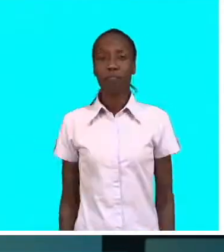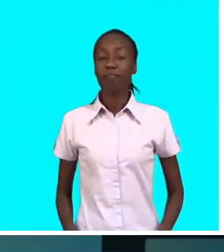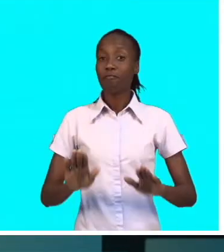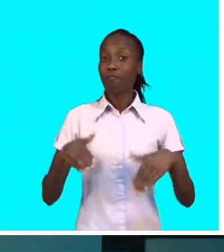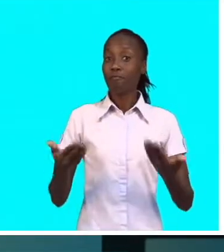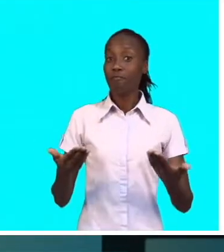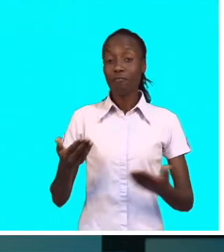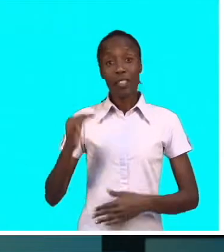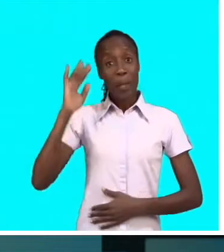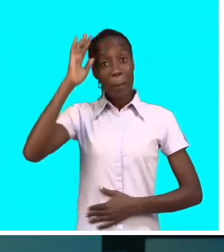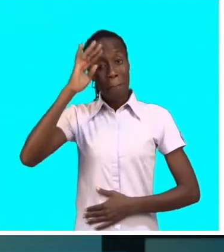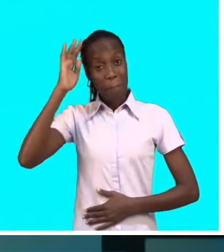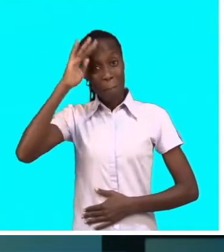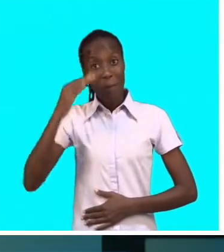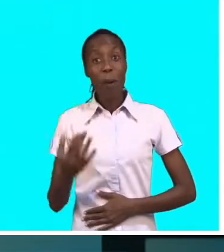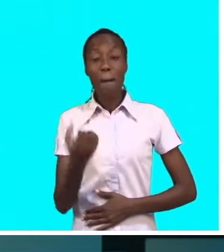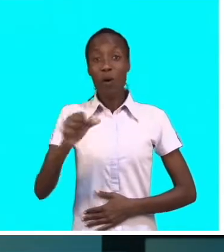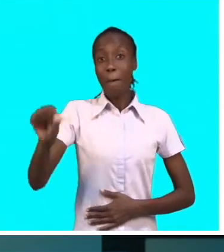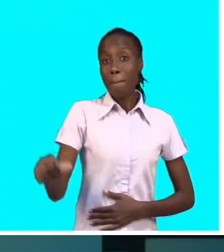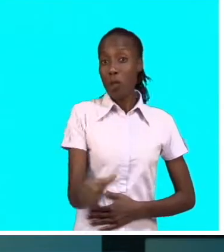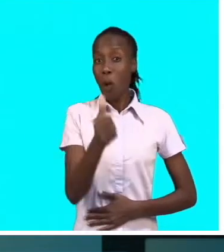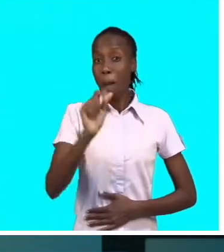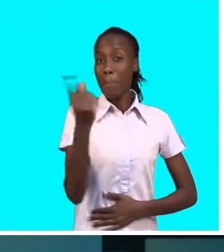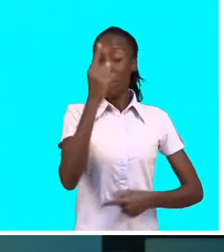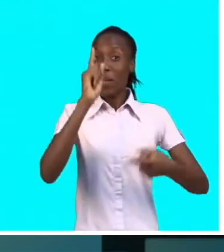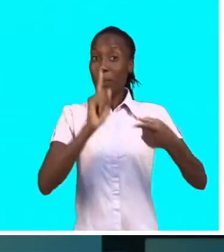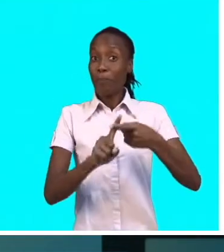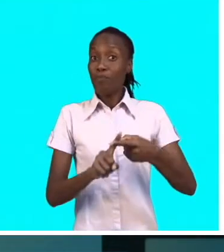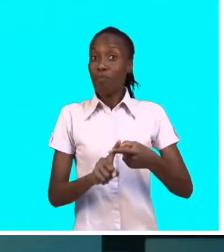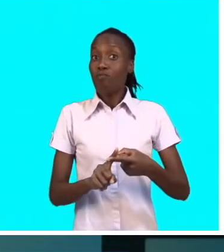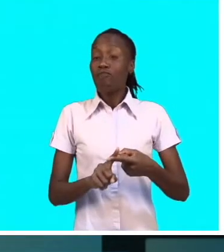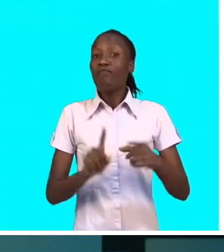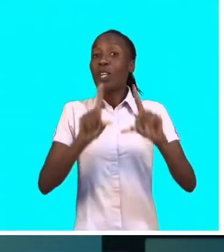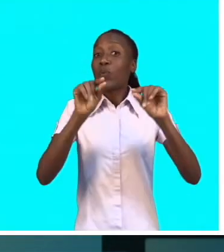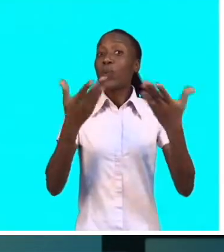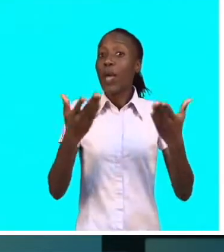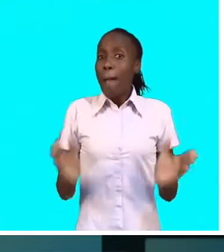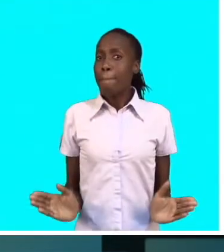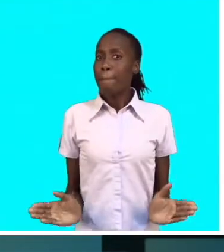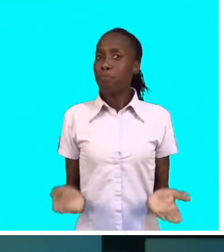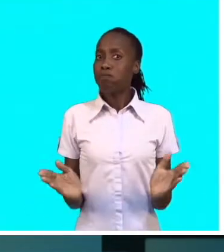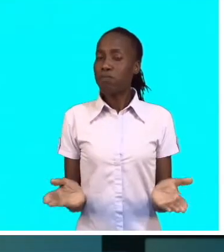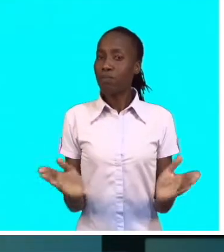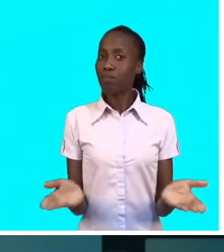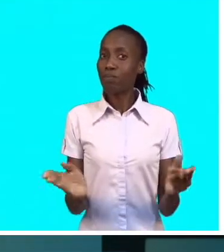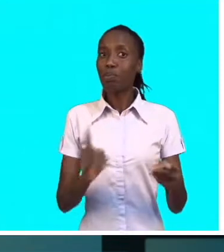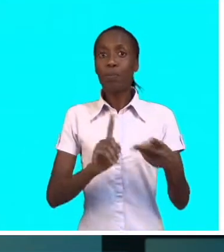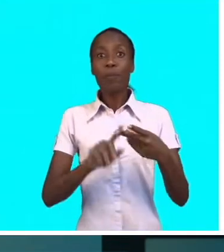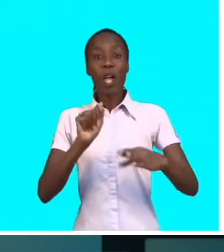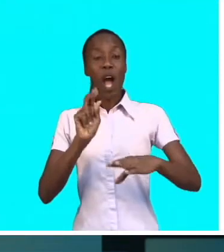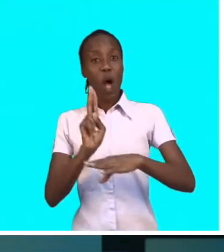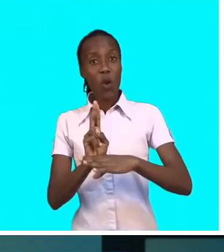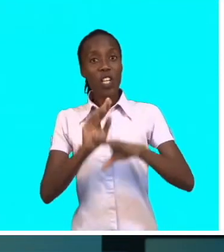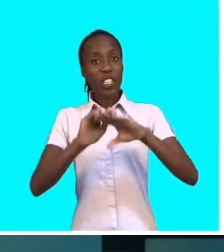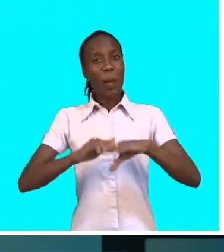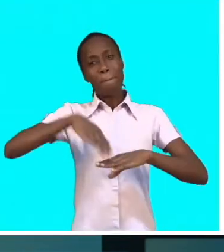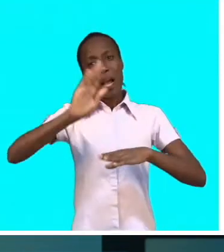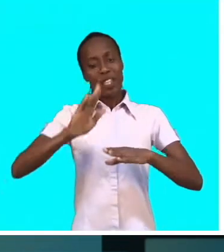a comunidade. Achamos que vai melhorar, em primeiro lugar, o aspecto motivacional. Os alunos vão estar mais